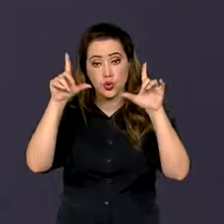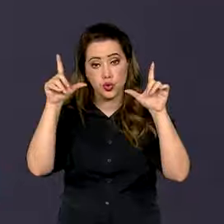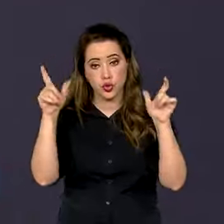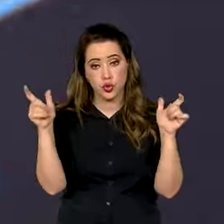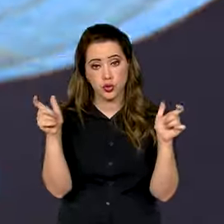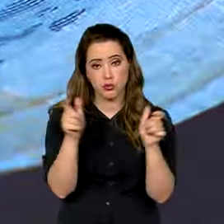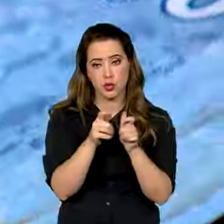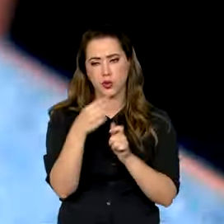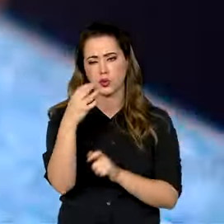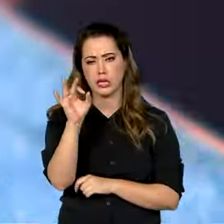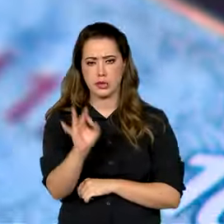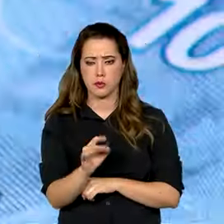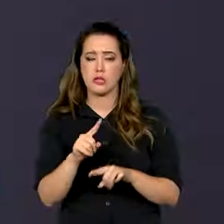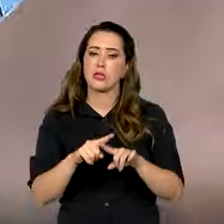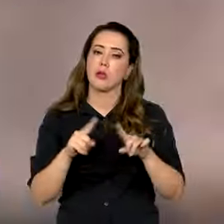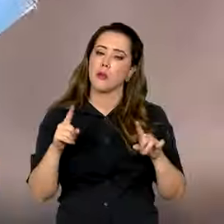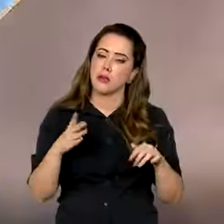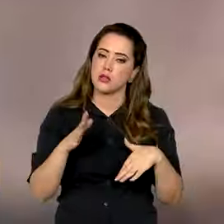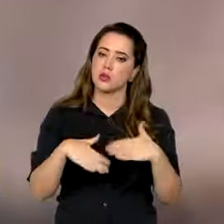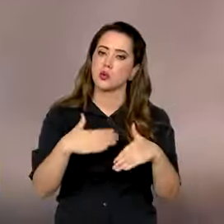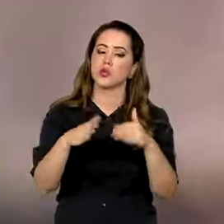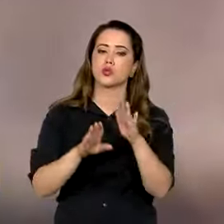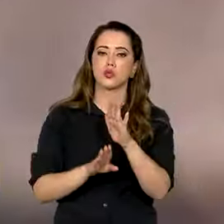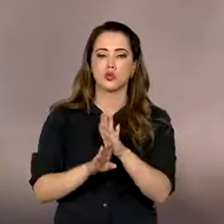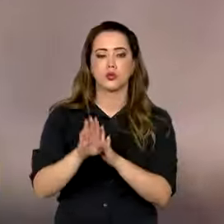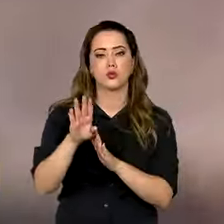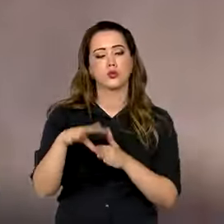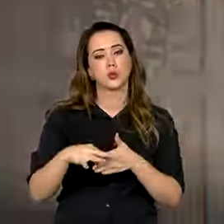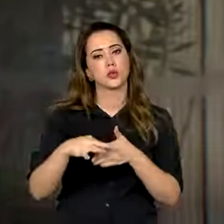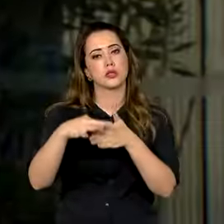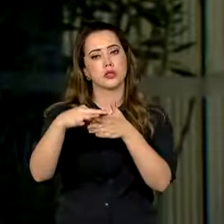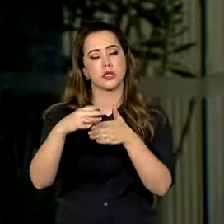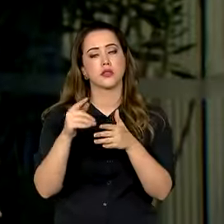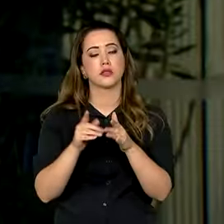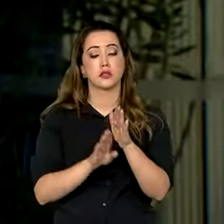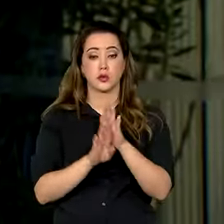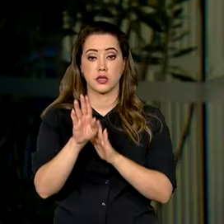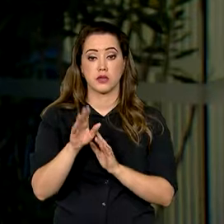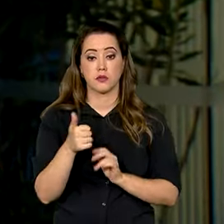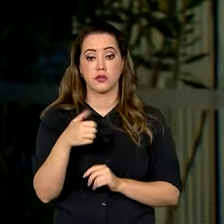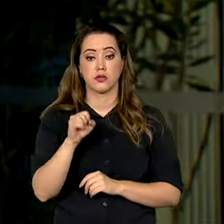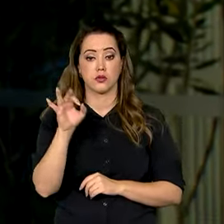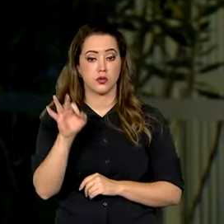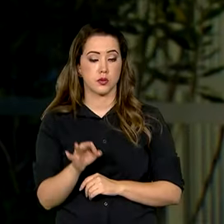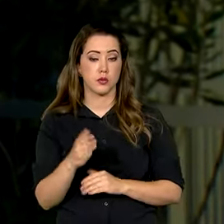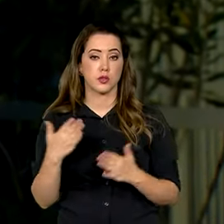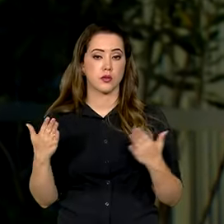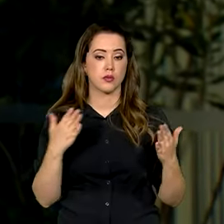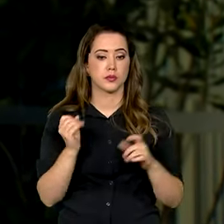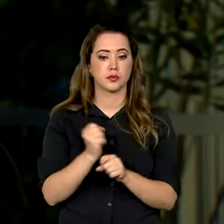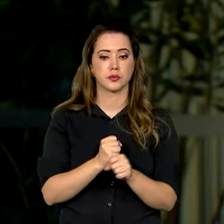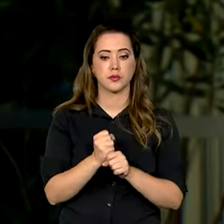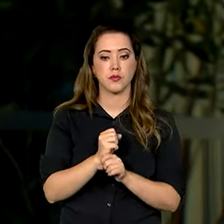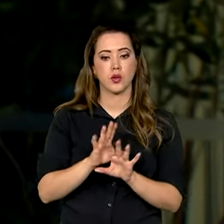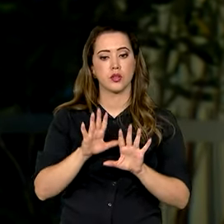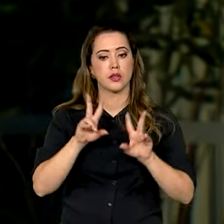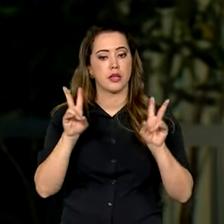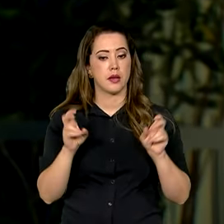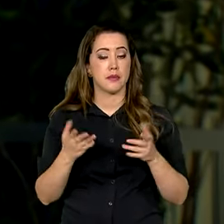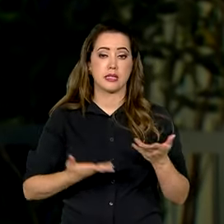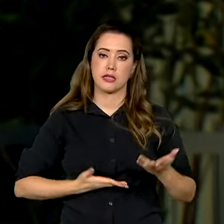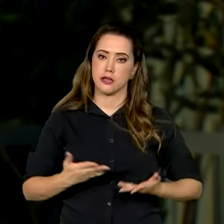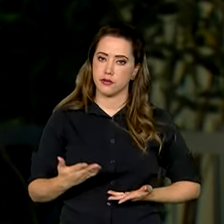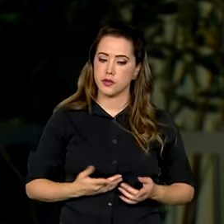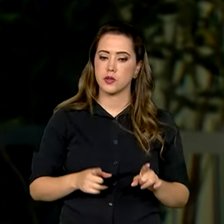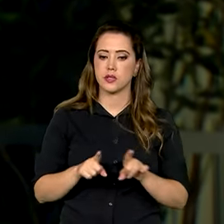de 3%, mas ainda assim, continua puxando o crescimento, 18% no acumulado do ano. Setor de serviços,